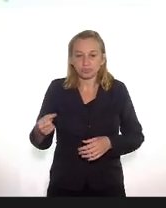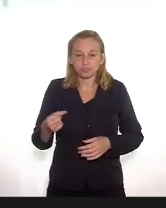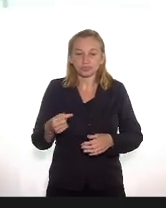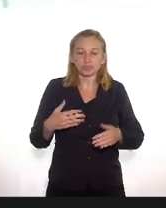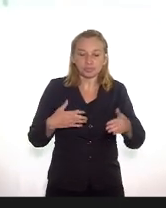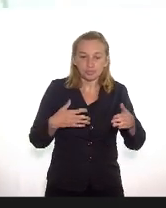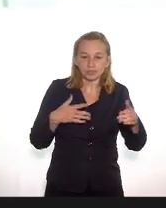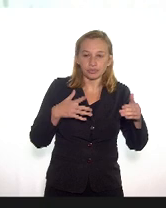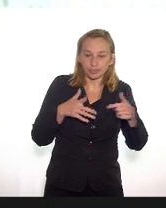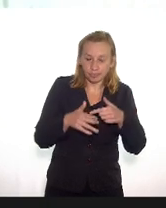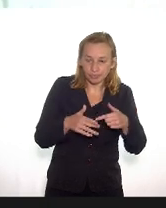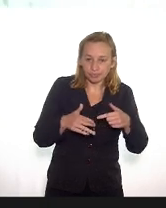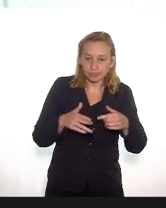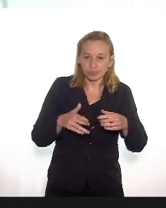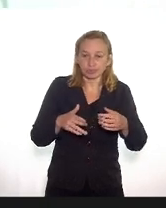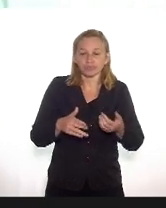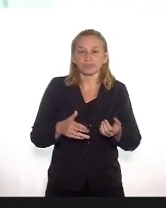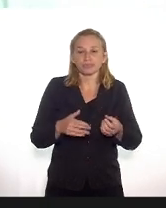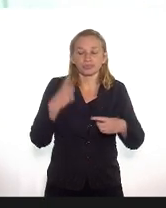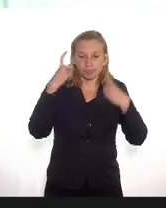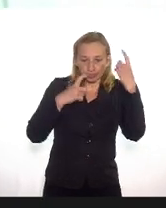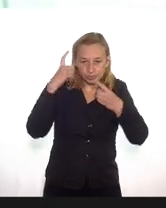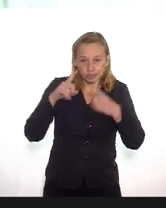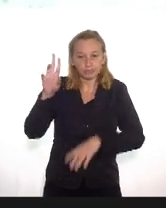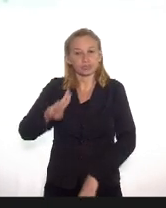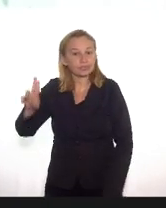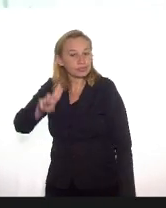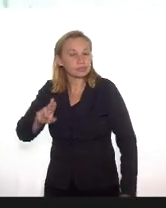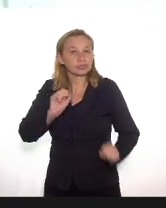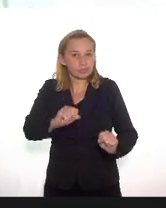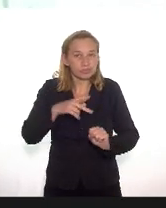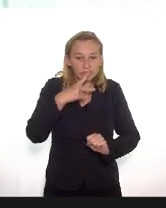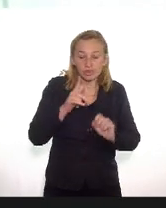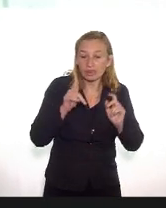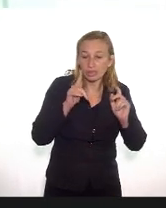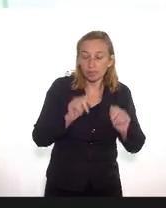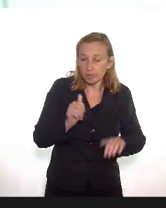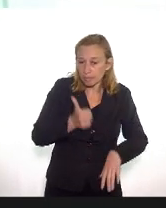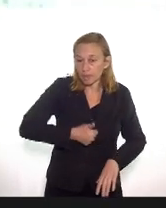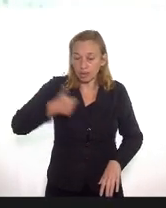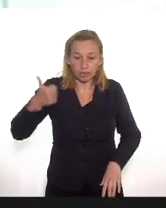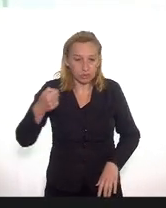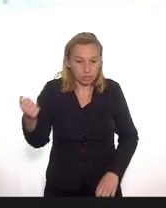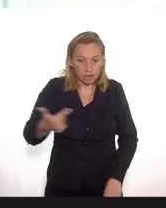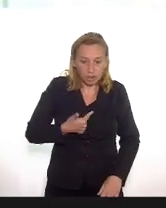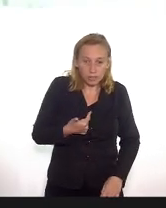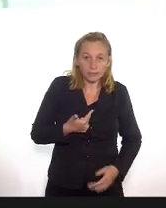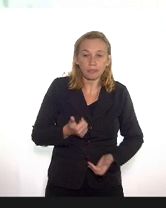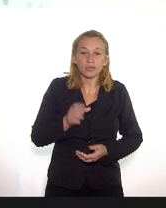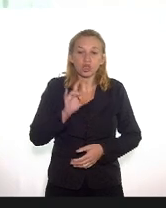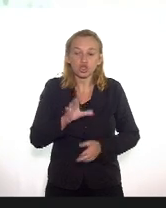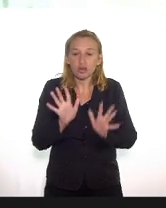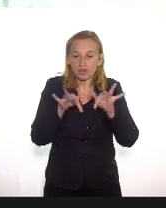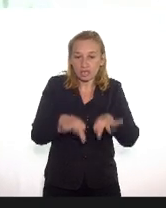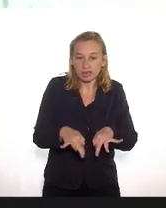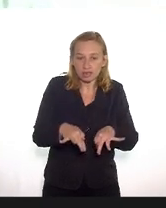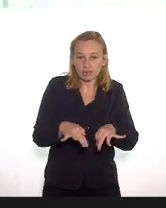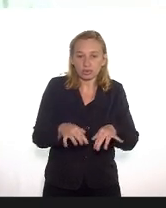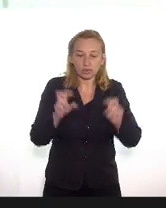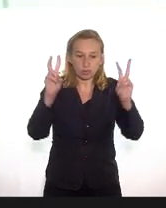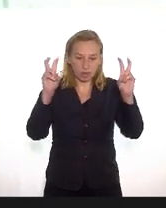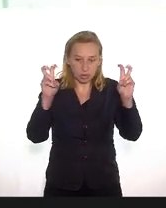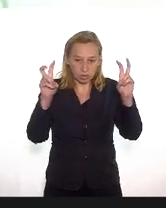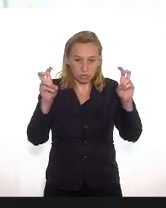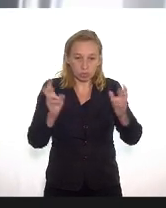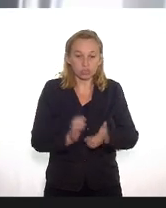interrompeu, gerou todo um estresse que as universidades podem falar melhor que eu, de forma totalmente desnecessária. E só encerrando sobre o quadro